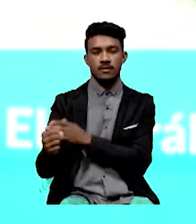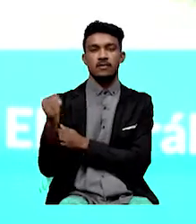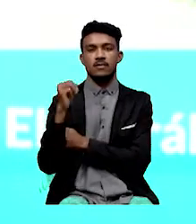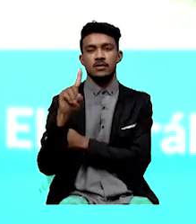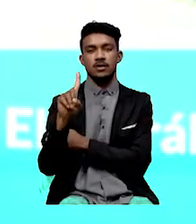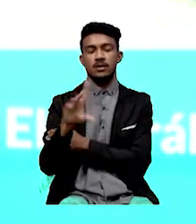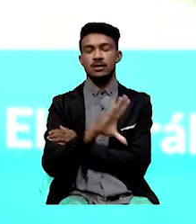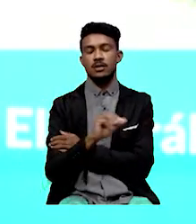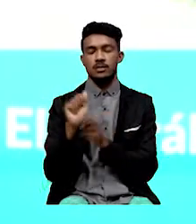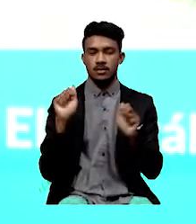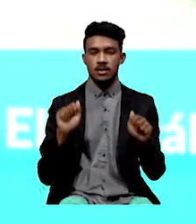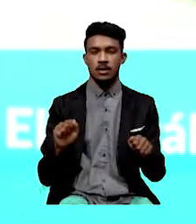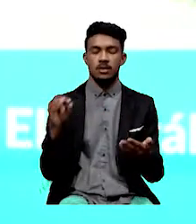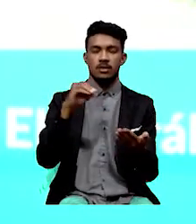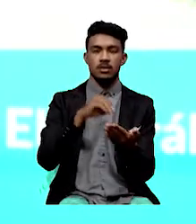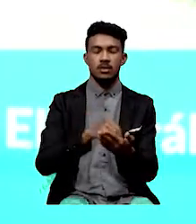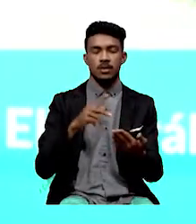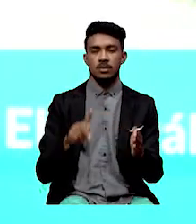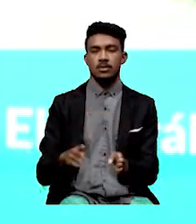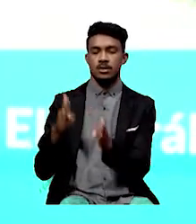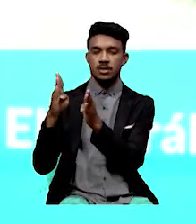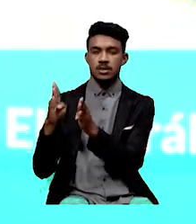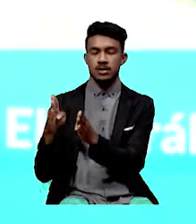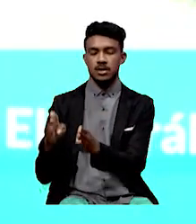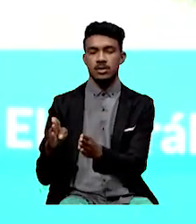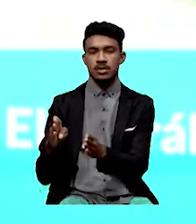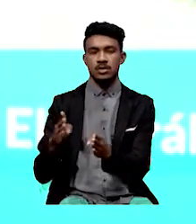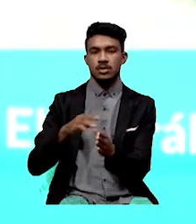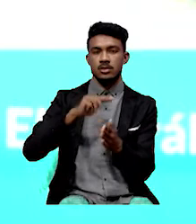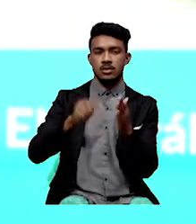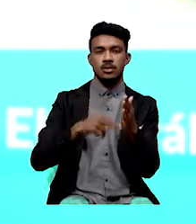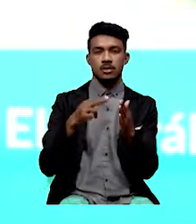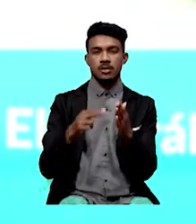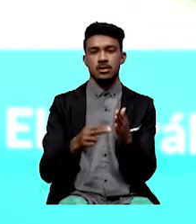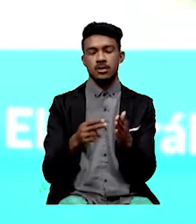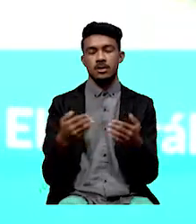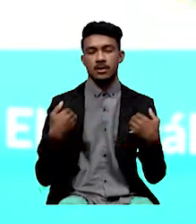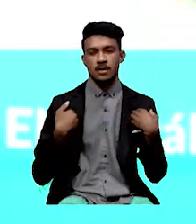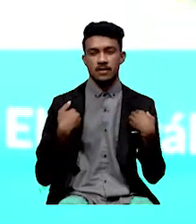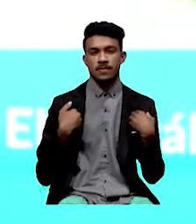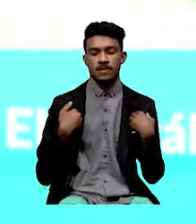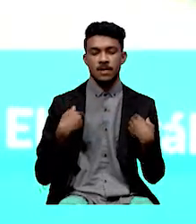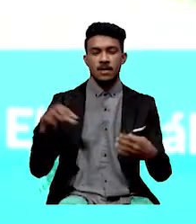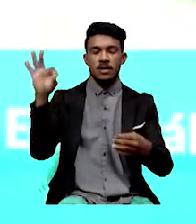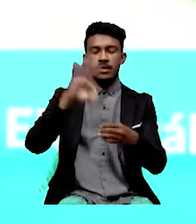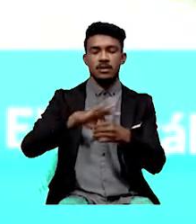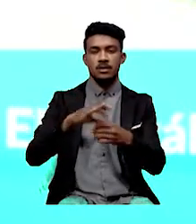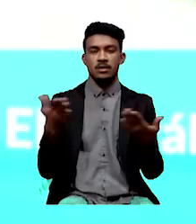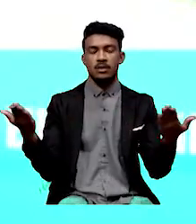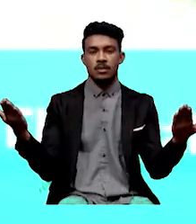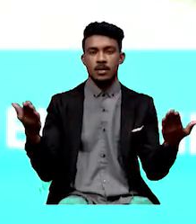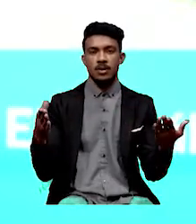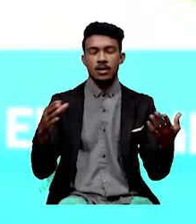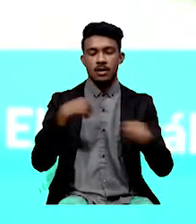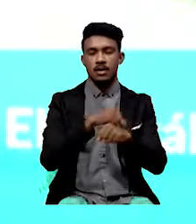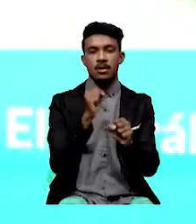contribui va processo o reportado na pas processo ele tra el sam ne bema tan transparente